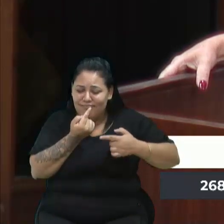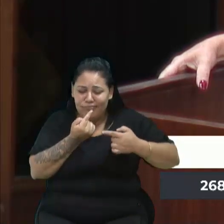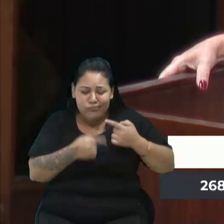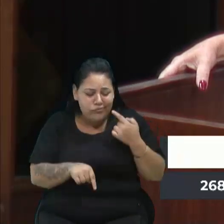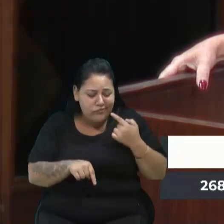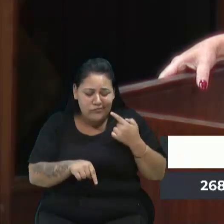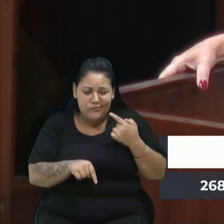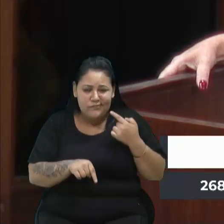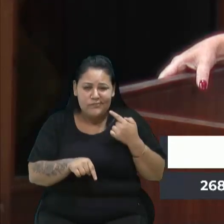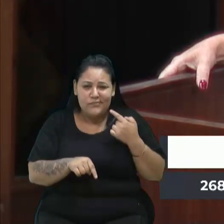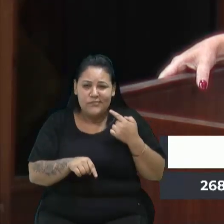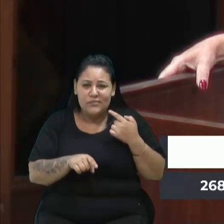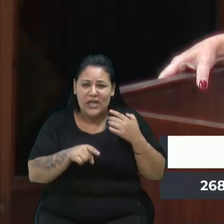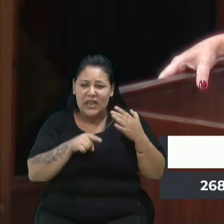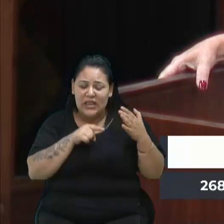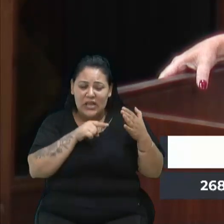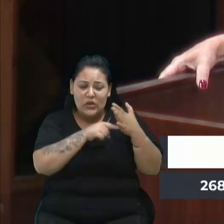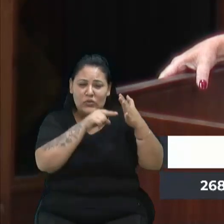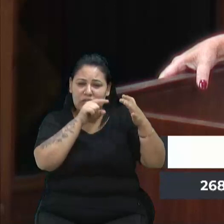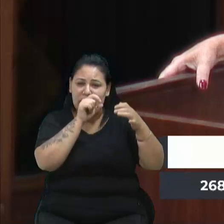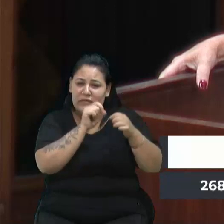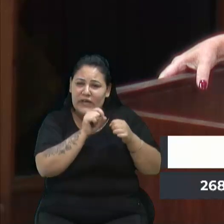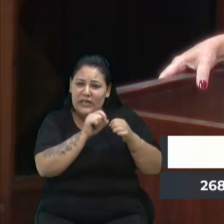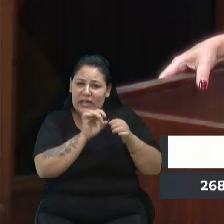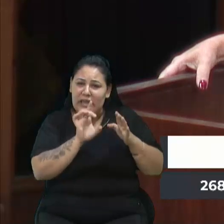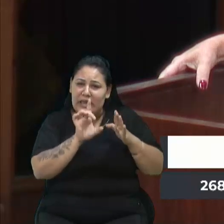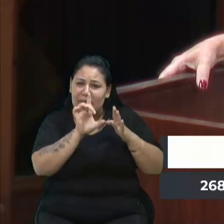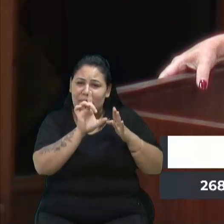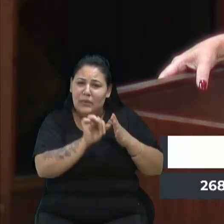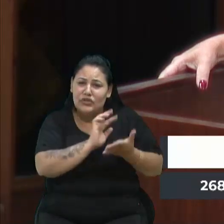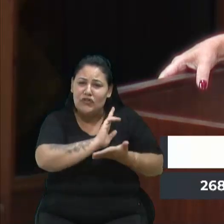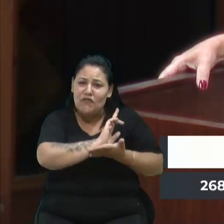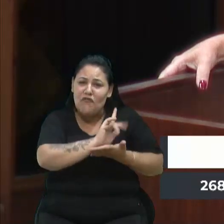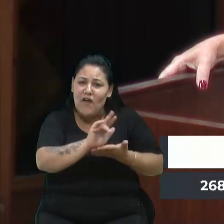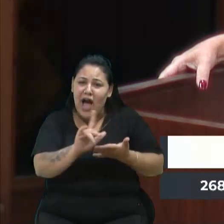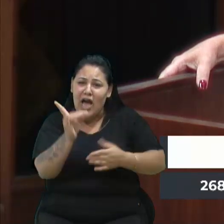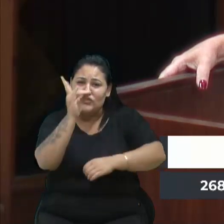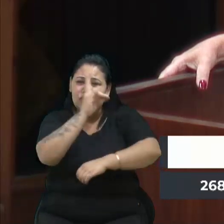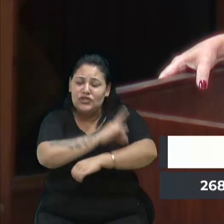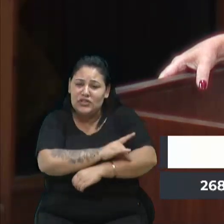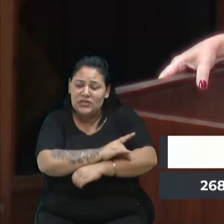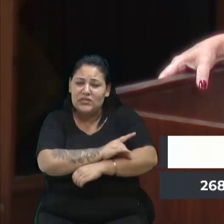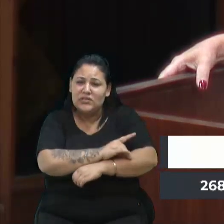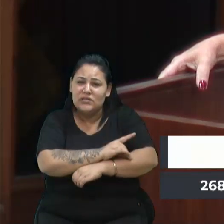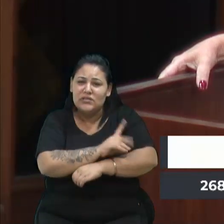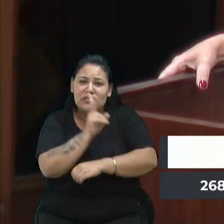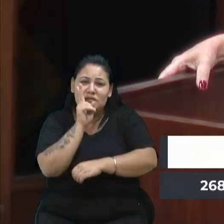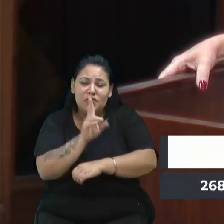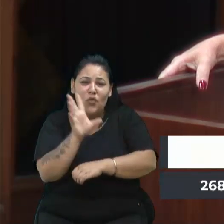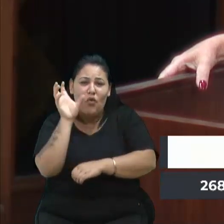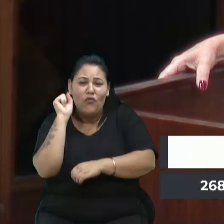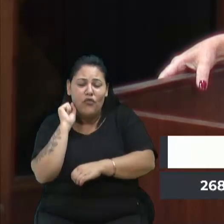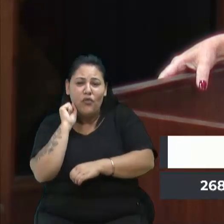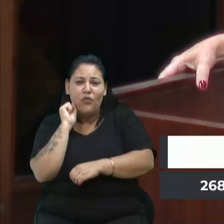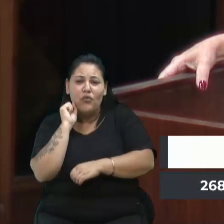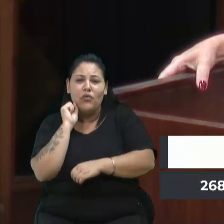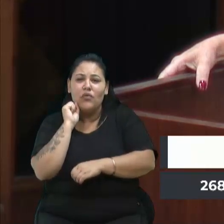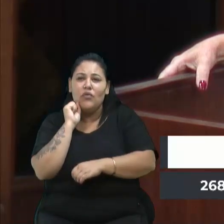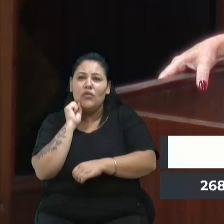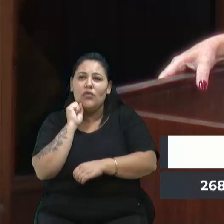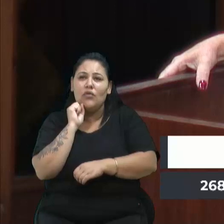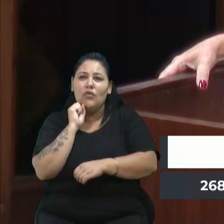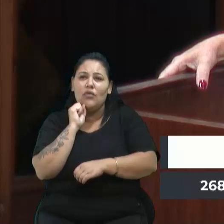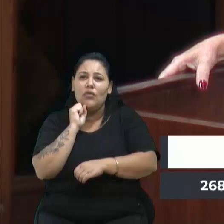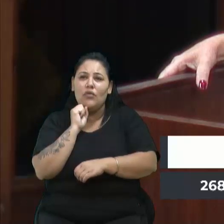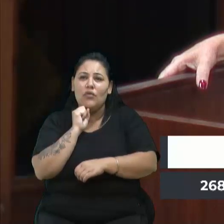uma denúncia feita depois de muito tempo pelo que se ouviu, a partir de um momento